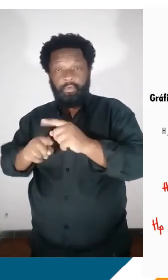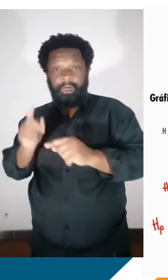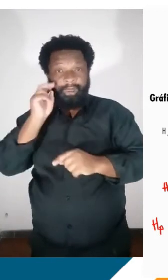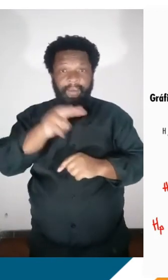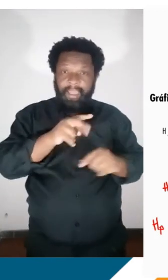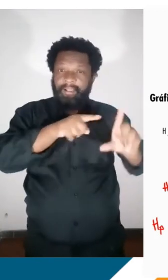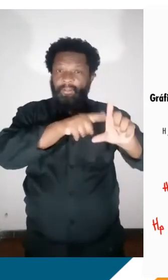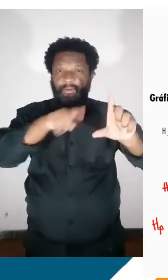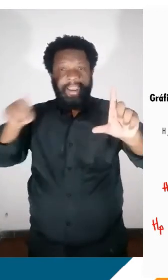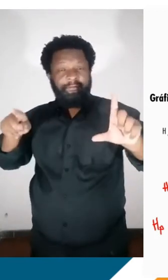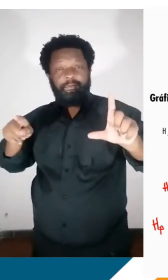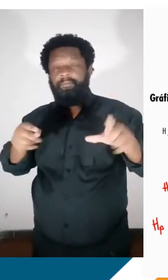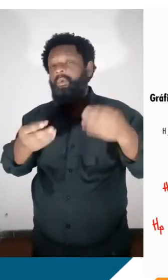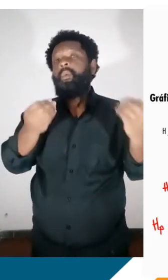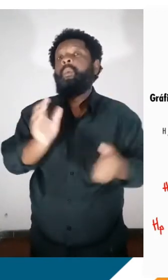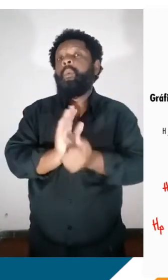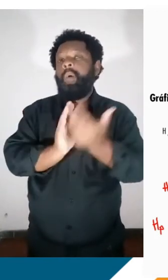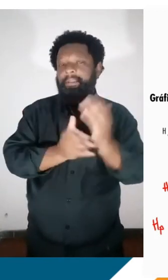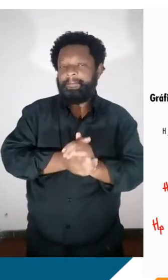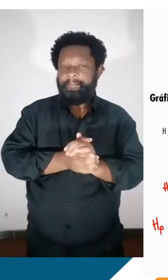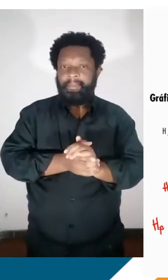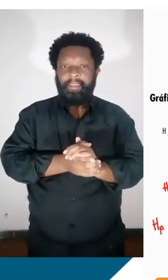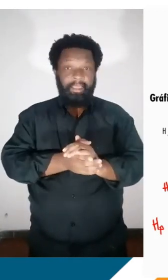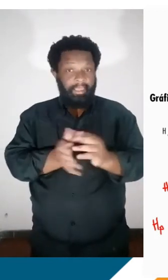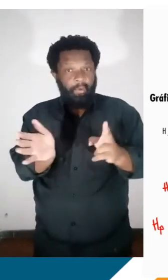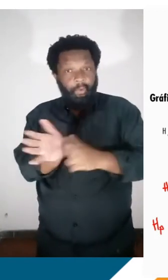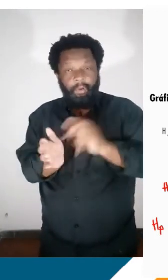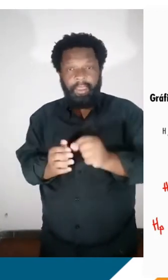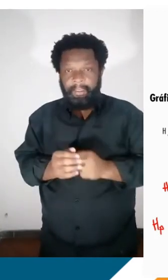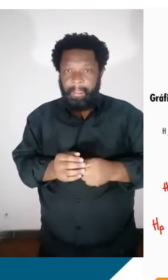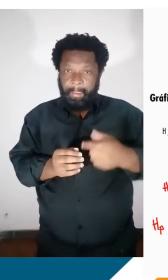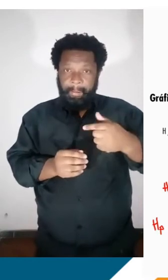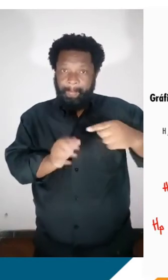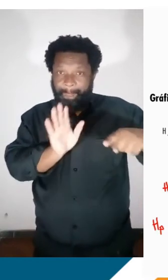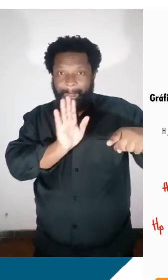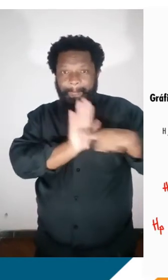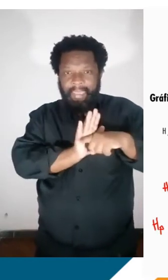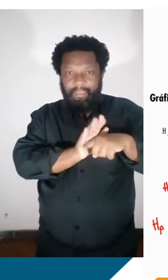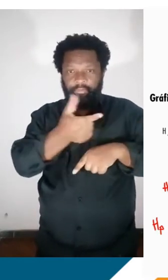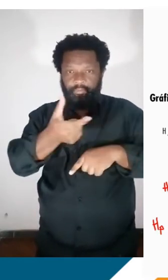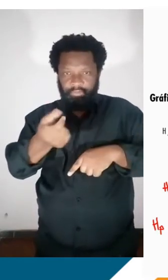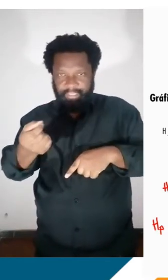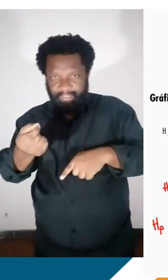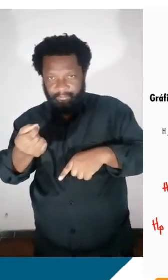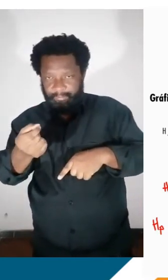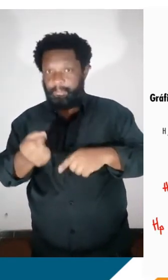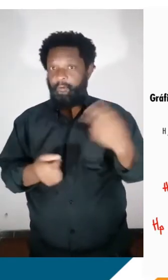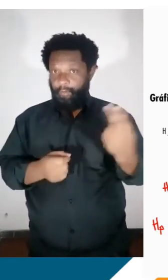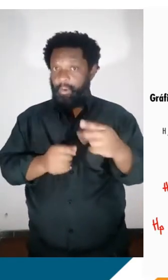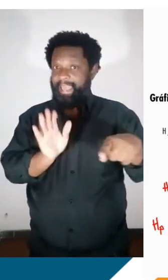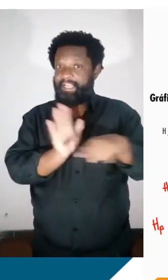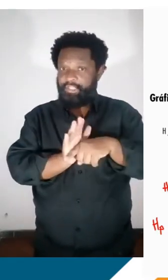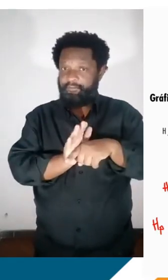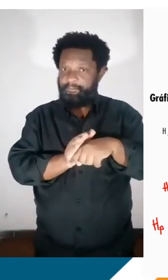gráfico. Então, vai ser quanto? Vai ser igual a menos 200, esse valor é negativo, não é